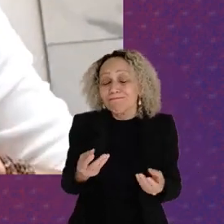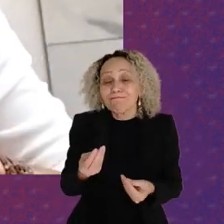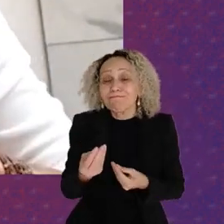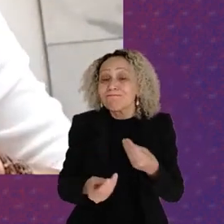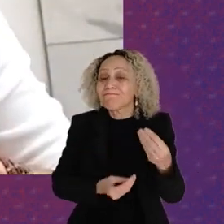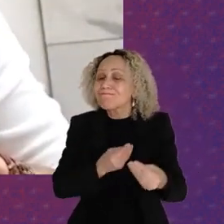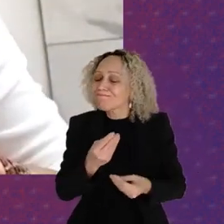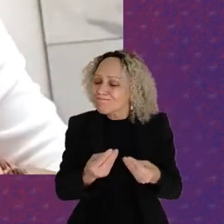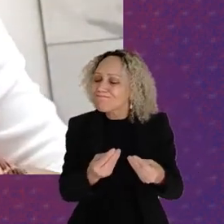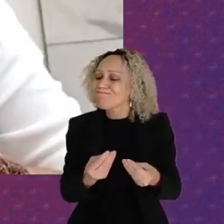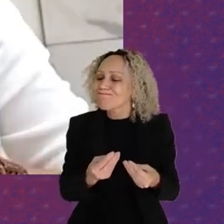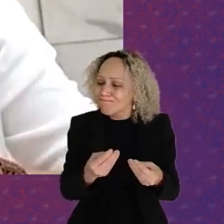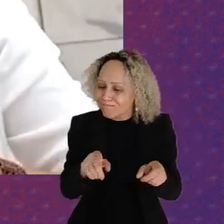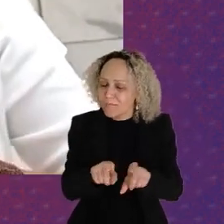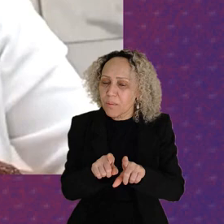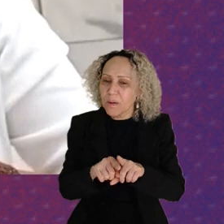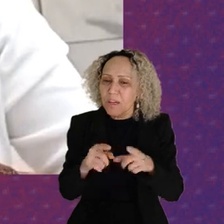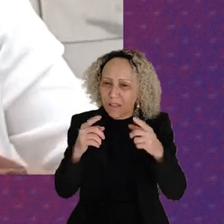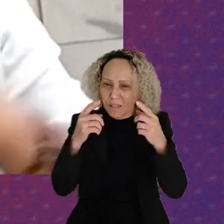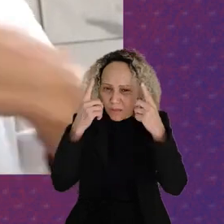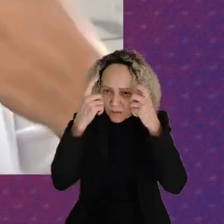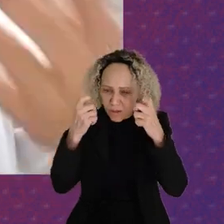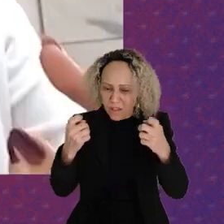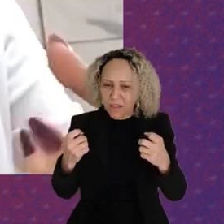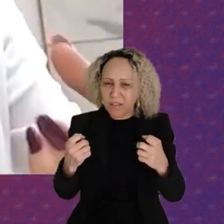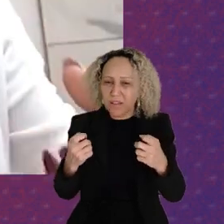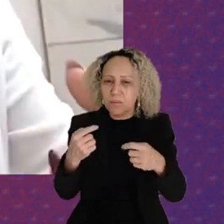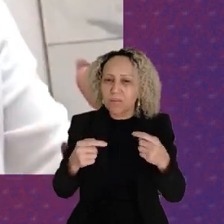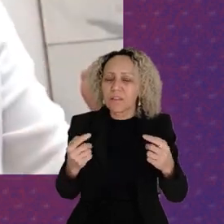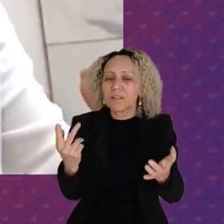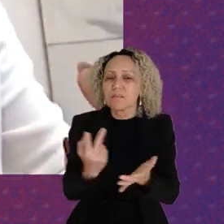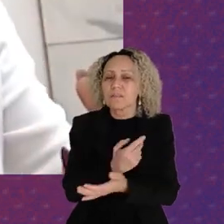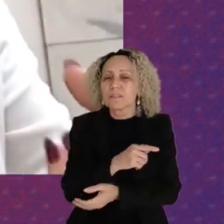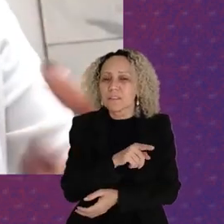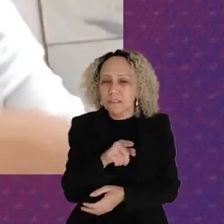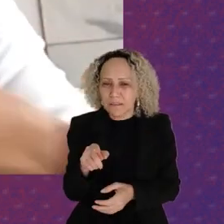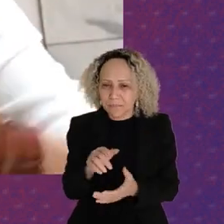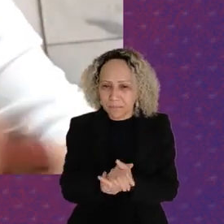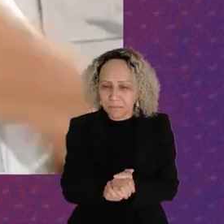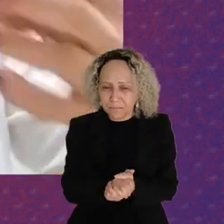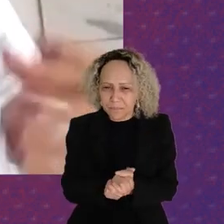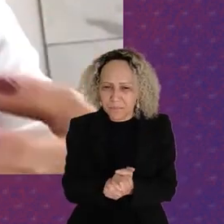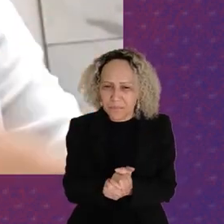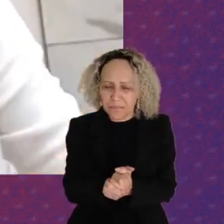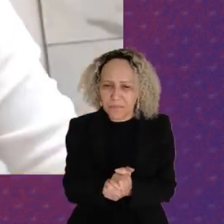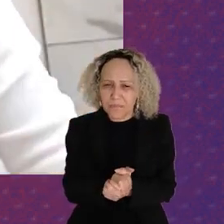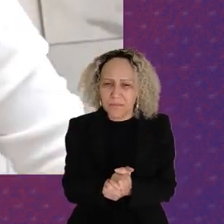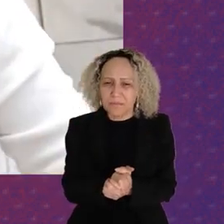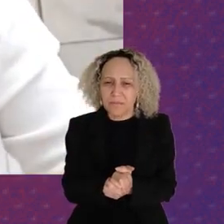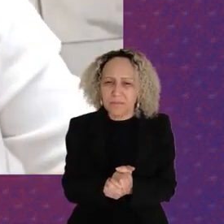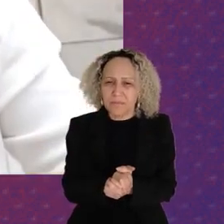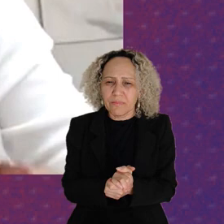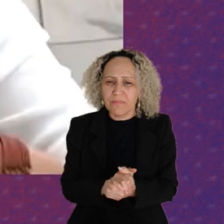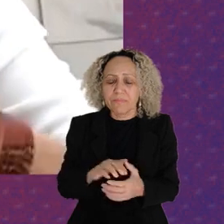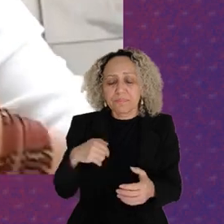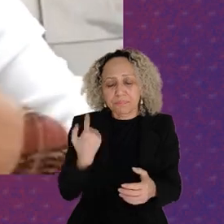trabalho interministerial hoje, que é coordenado pelo Ministério das Mulheres, em parceria, né,